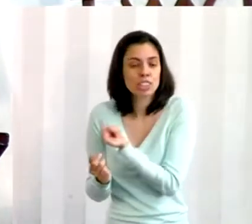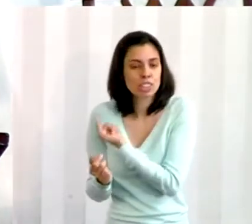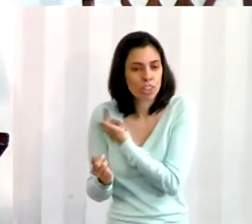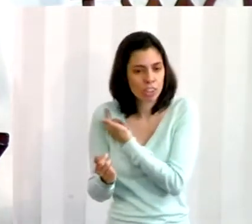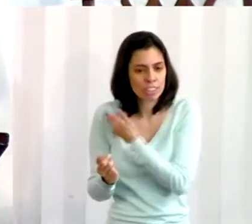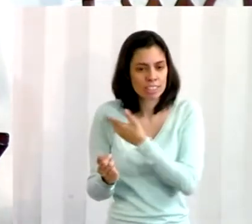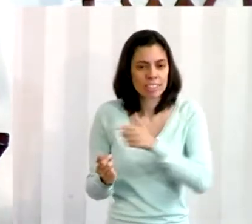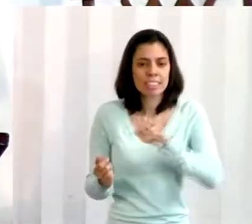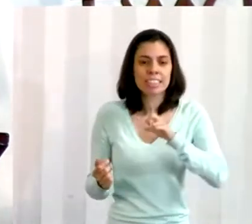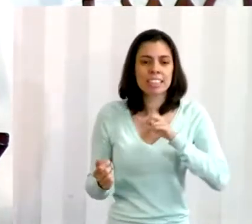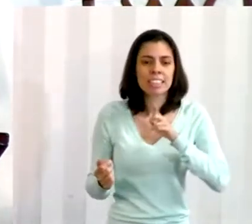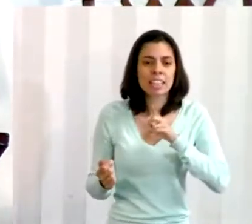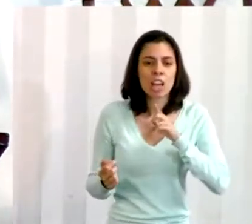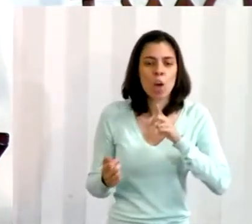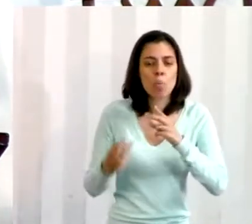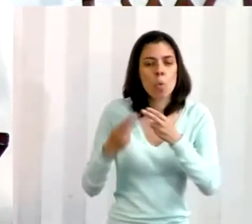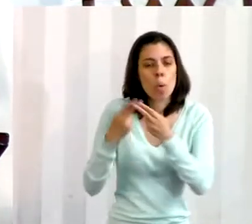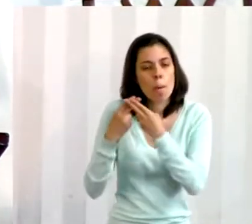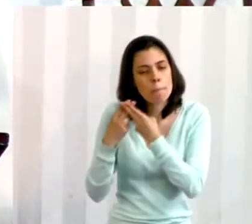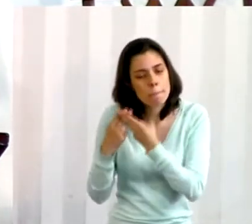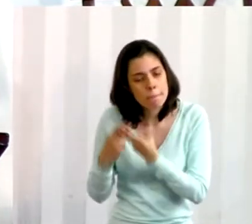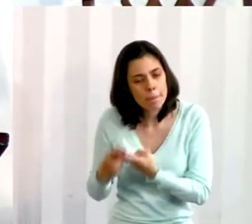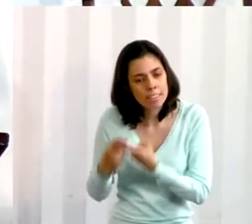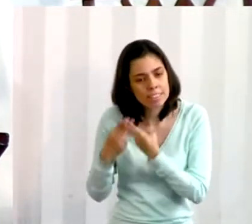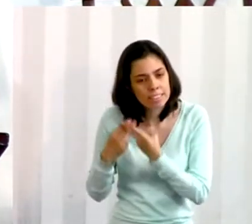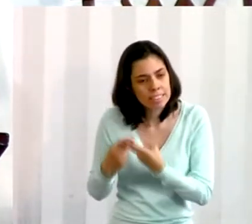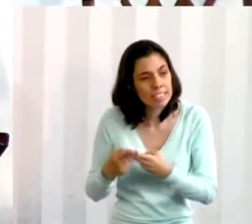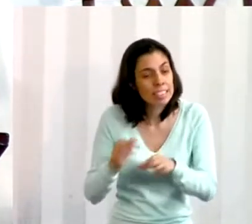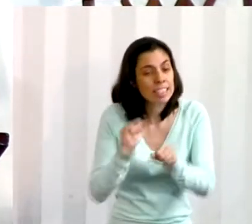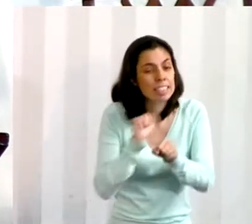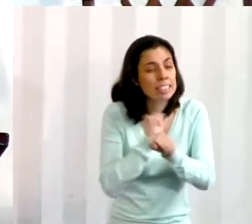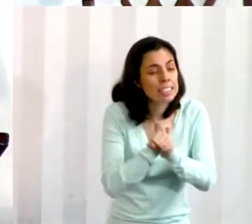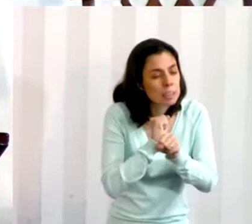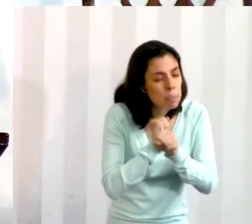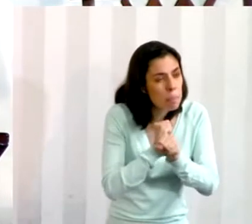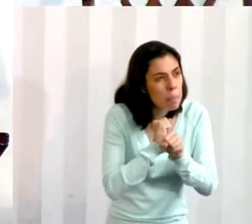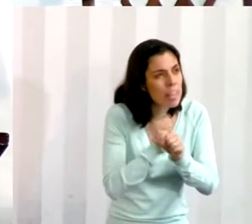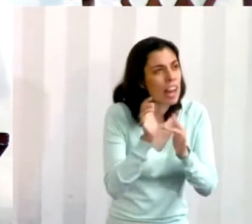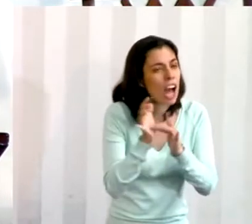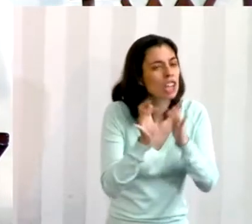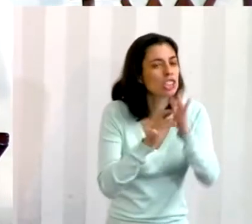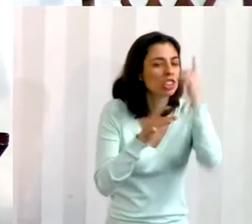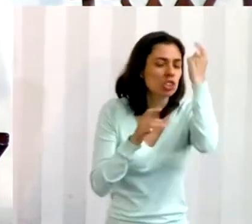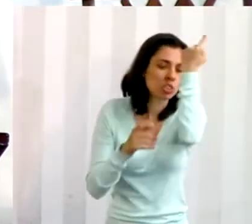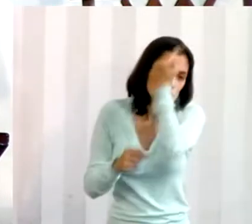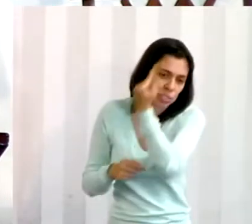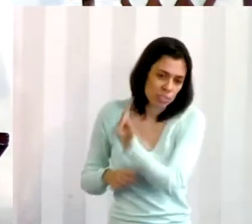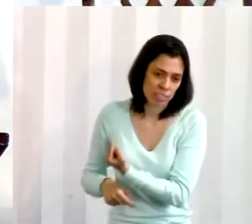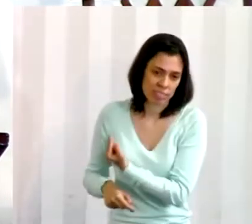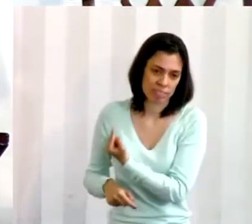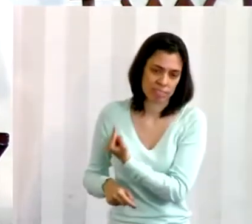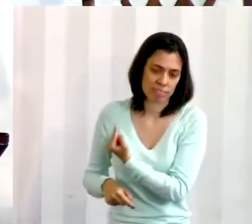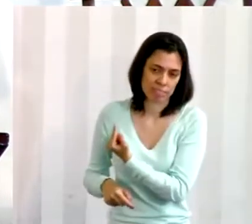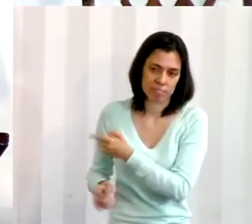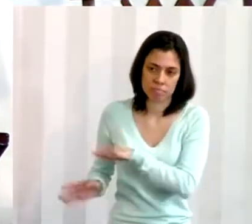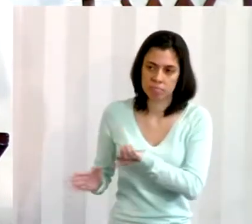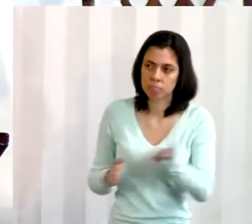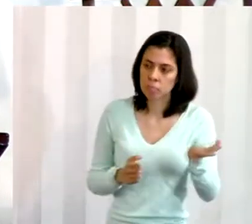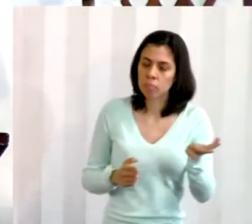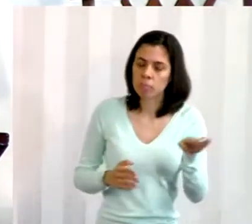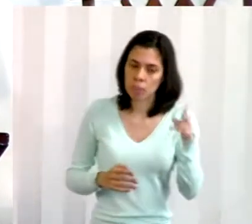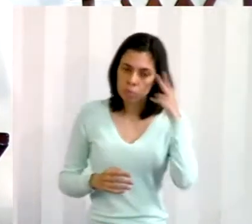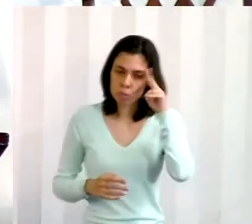antes de começarmos aqui os nossos trabalhos, o reverendo Robert me lembrou de uma coisa. Nessa semana que